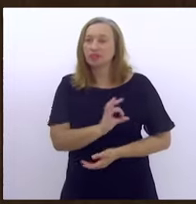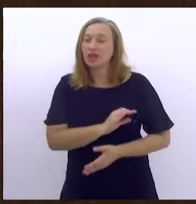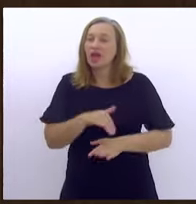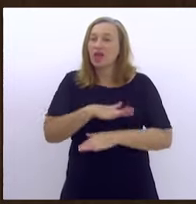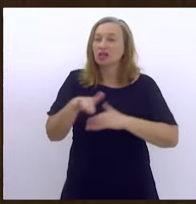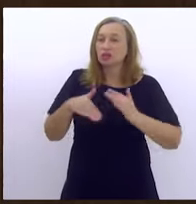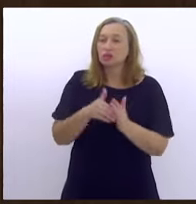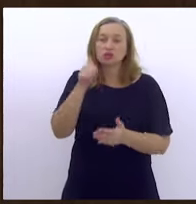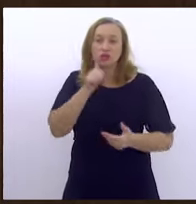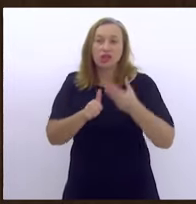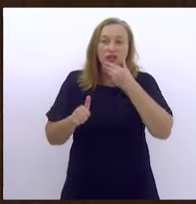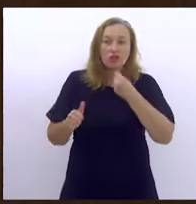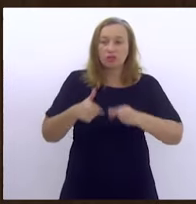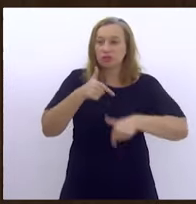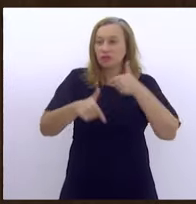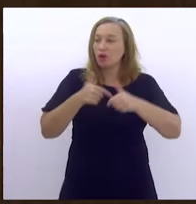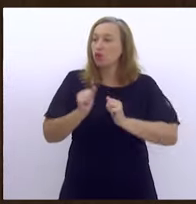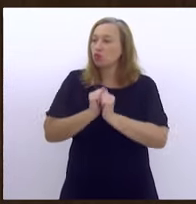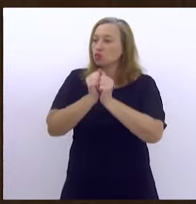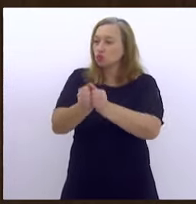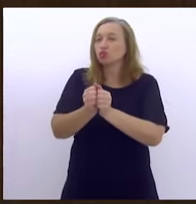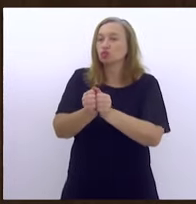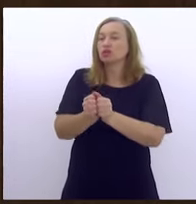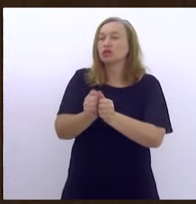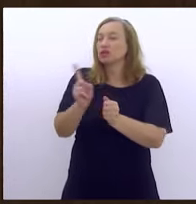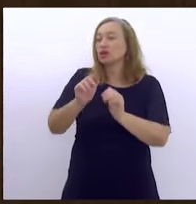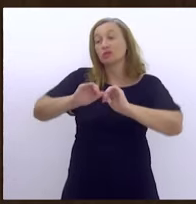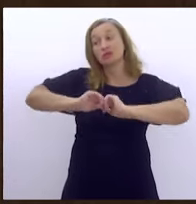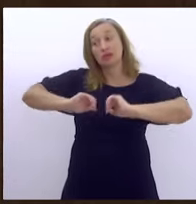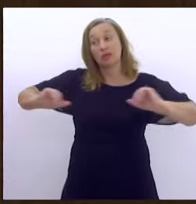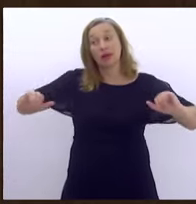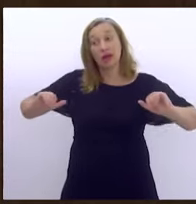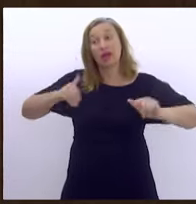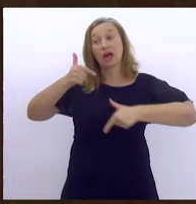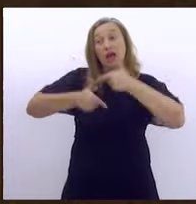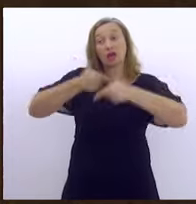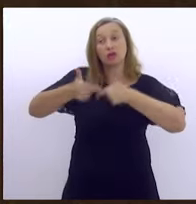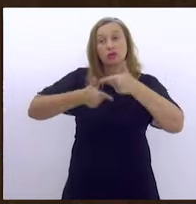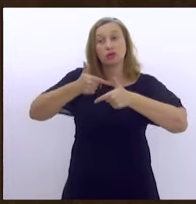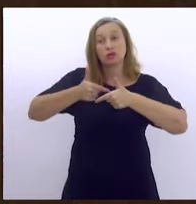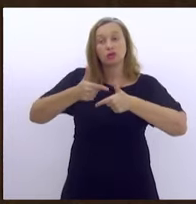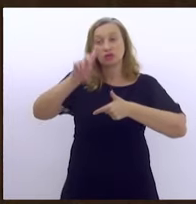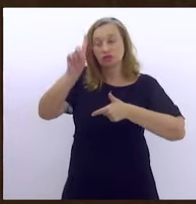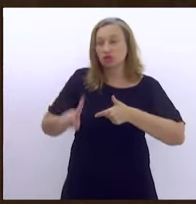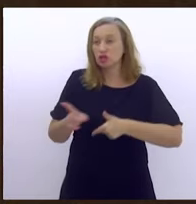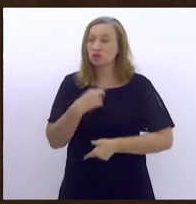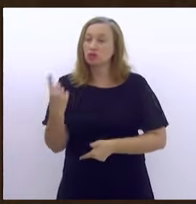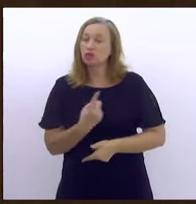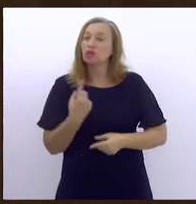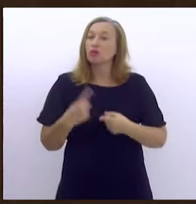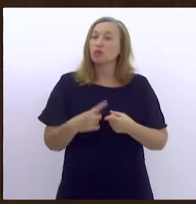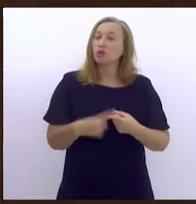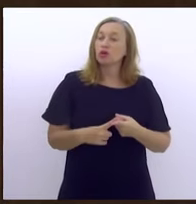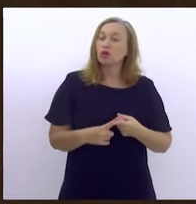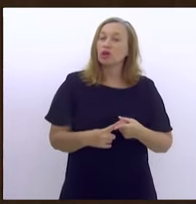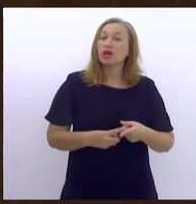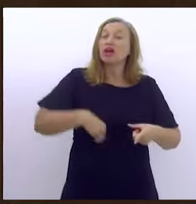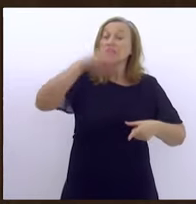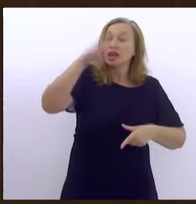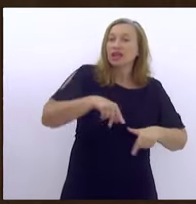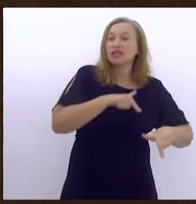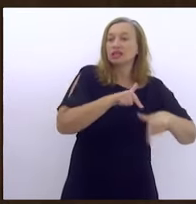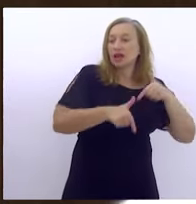e trabalhadoras, univos, não vamos separar a luta pelos nossos direitos, porque o ativo de hoje é o inativo de